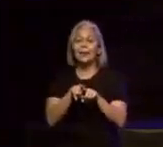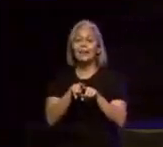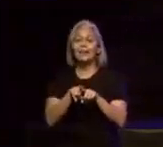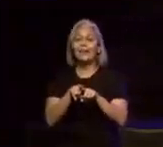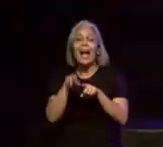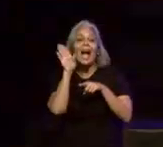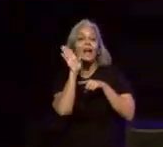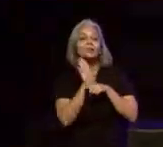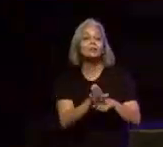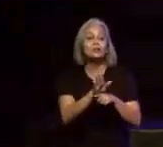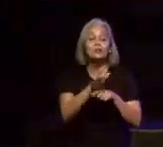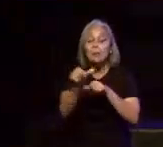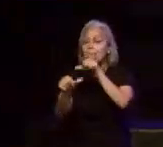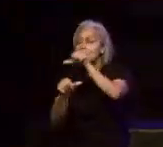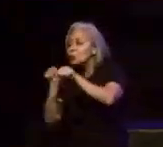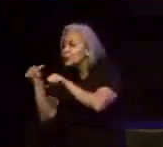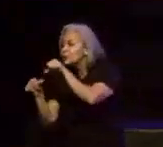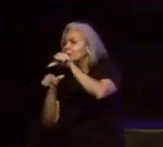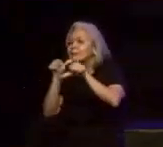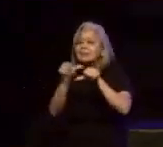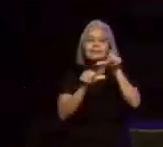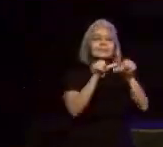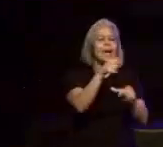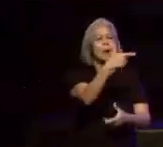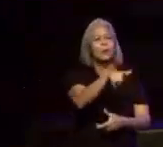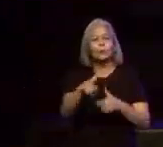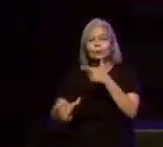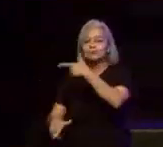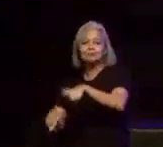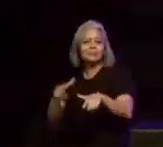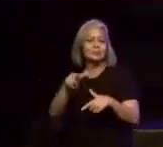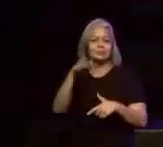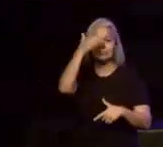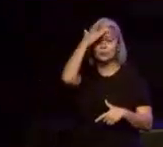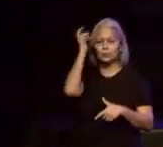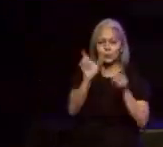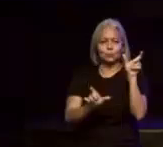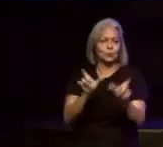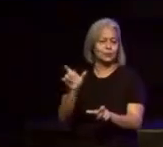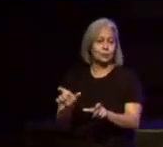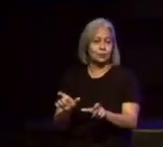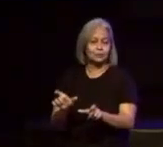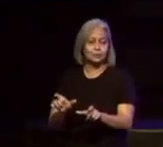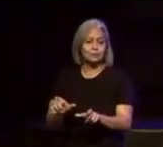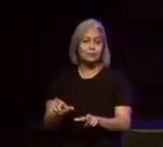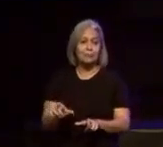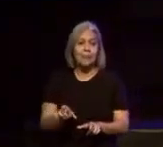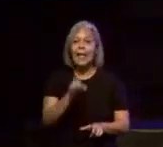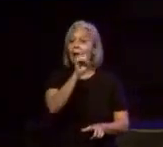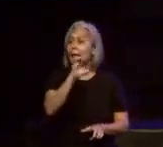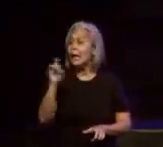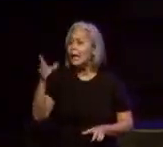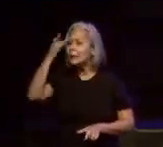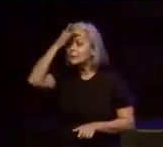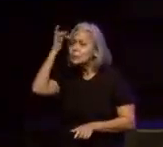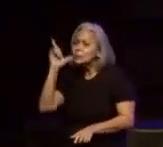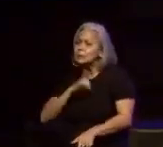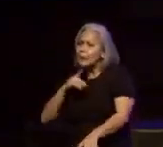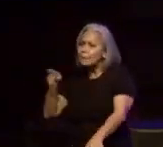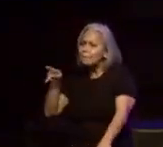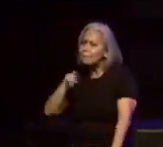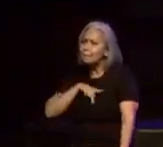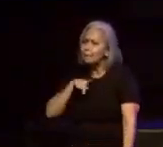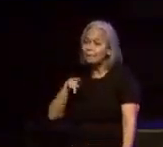nossa experiência que cada nós temos, né? No Brasil, Rio de Janeiro, cada um tem a sua própria cultura, mas nós vamos influenciando cada vez